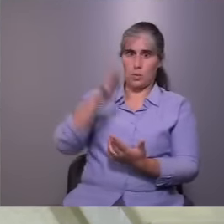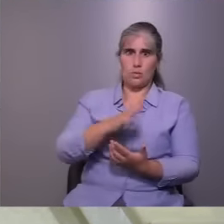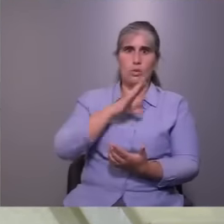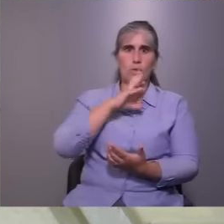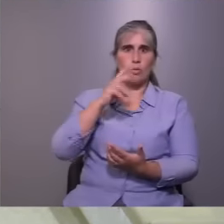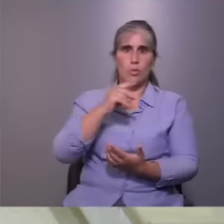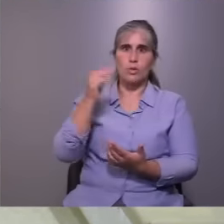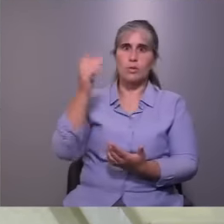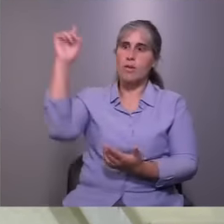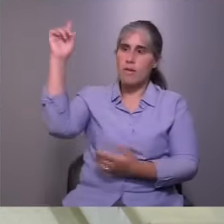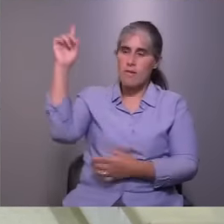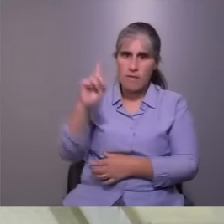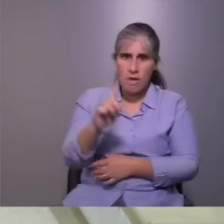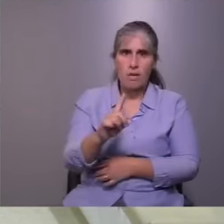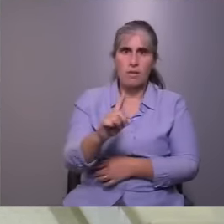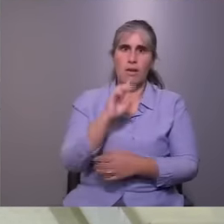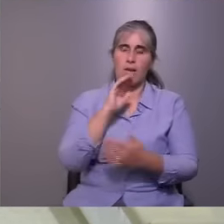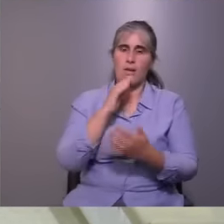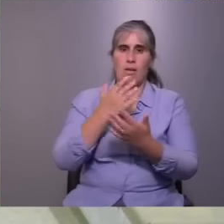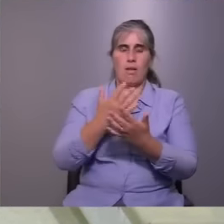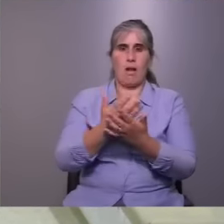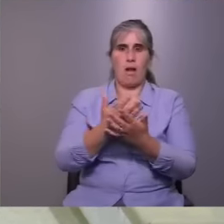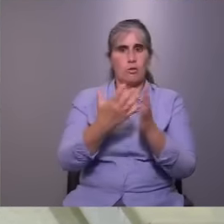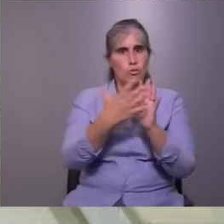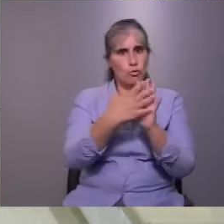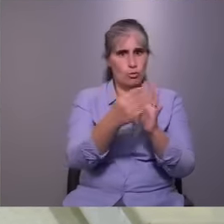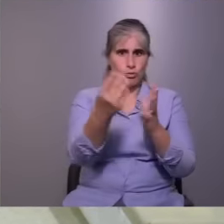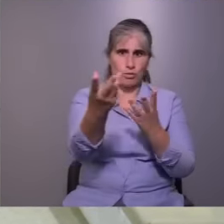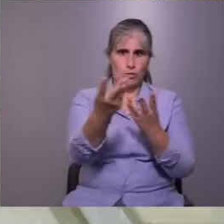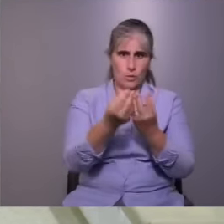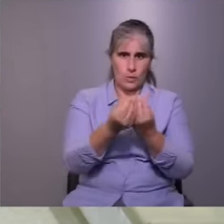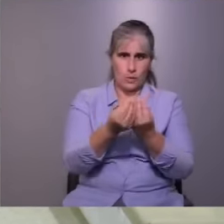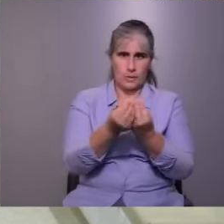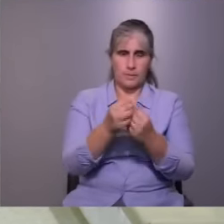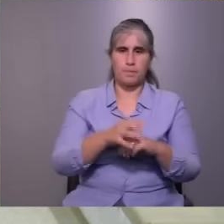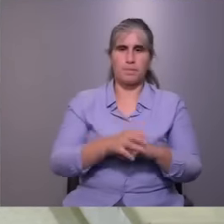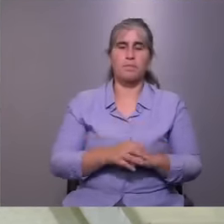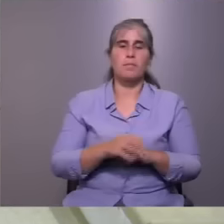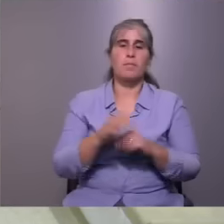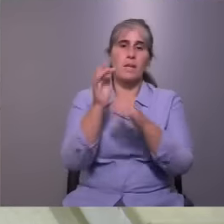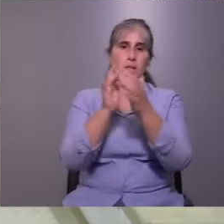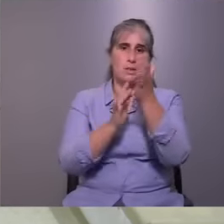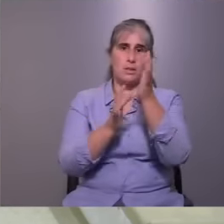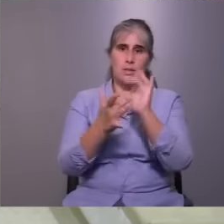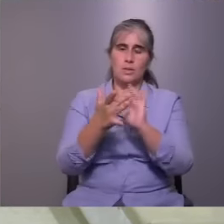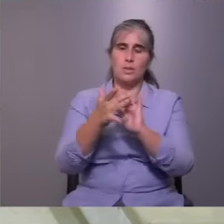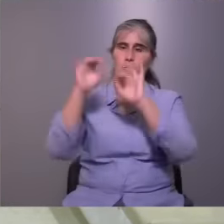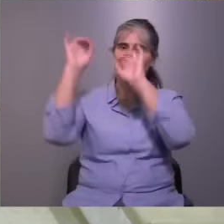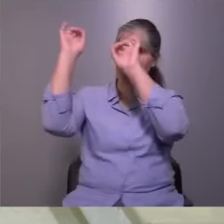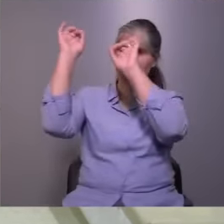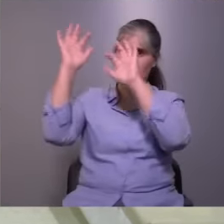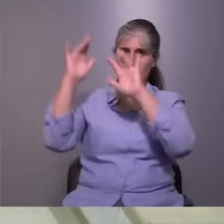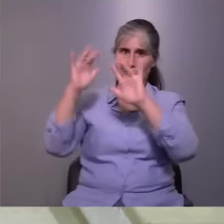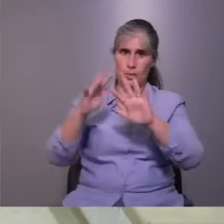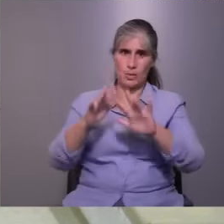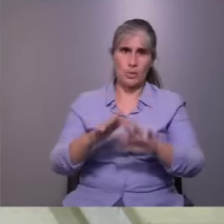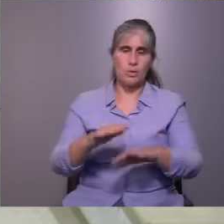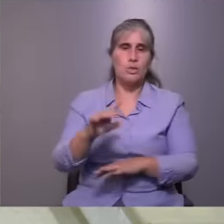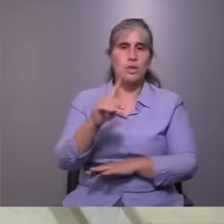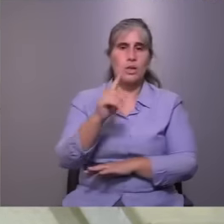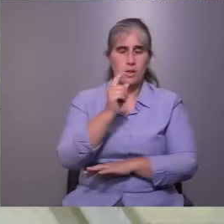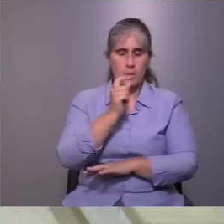isso: Vem, ó luz do mundo, eis a tua Igreja com a chama da fé em suas mãos. Cantamos